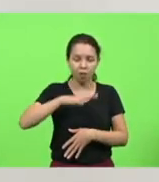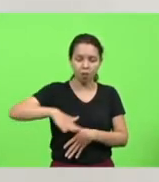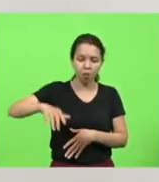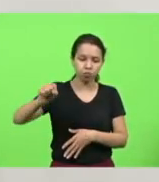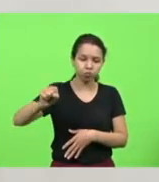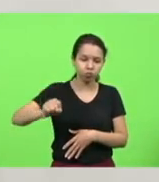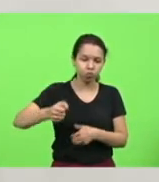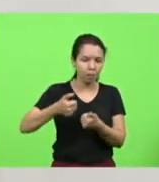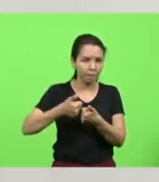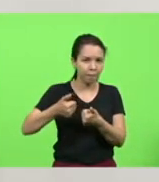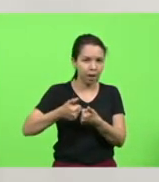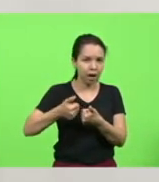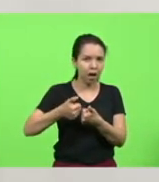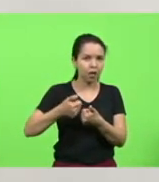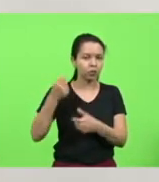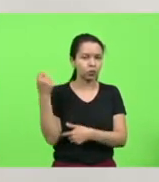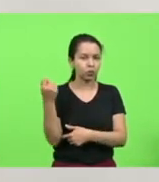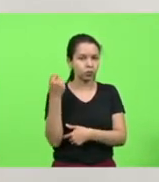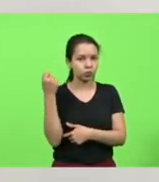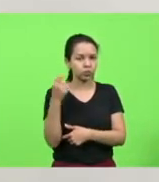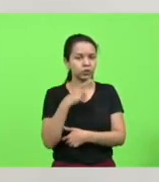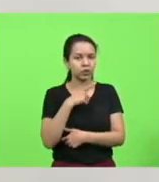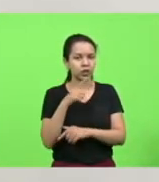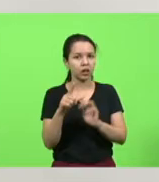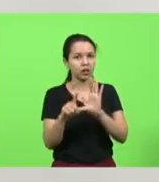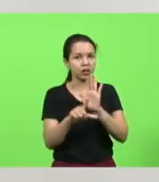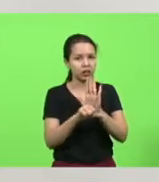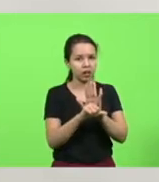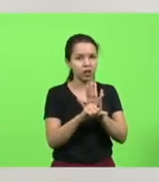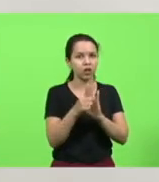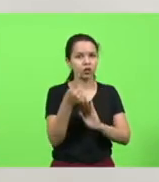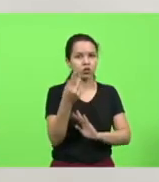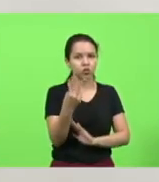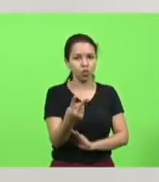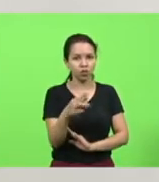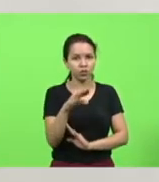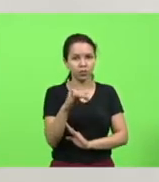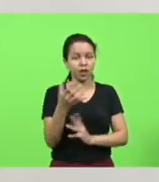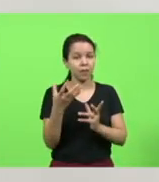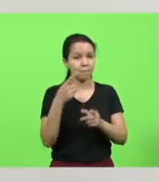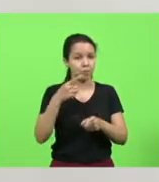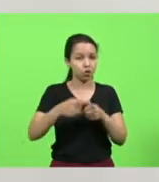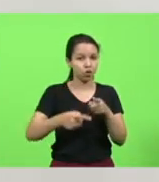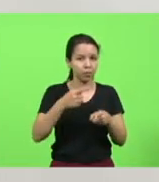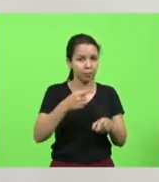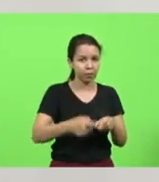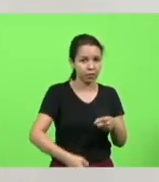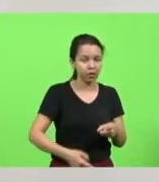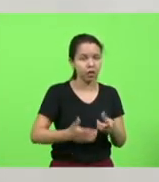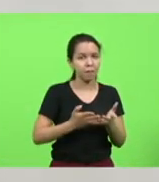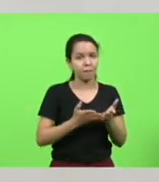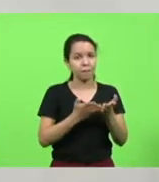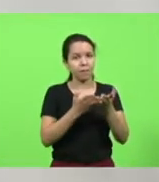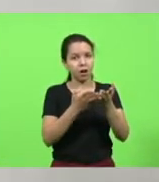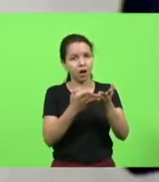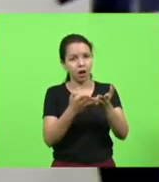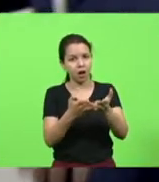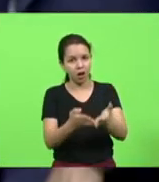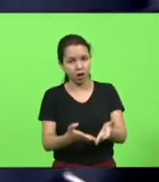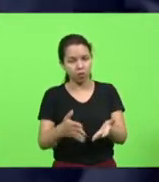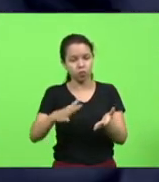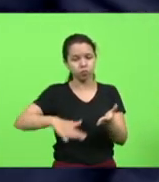Já enfrentamos inúmeras batalhas, como a Lei das 12 Milhas, que queriam proibir os barcos catarinenses de pescar em águas riograndenses,